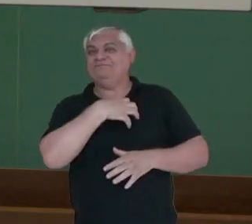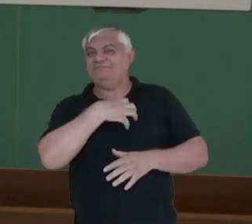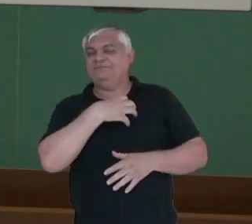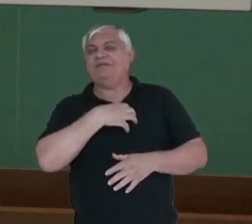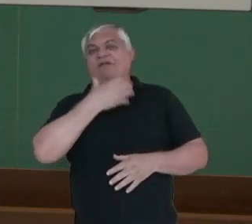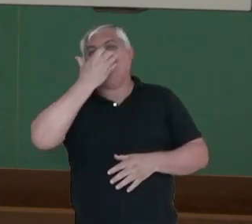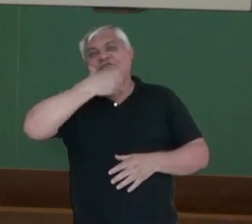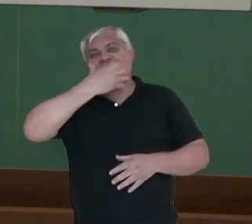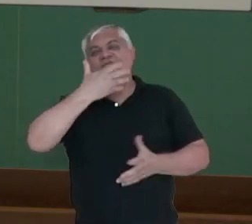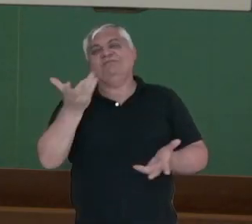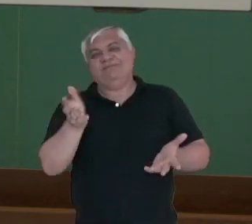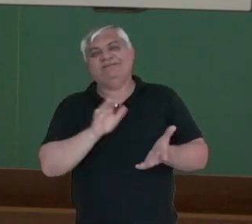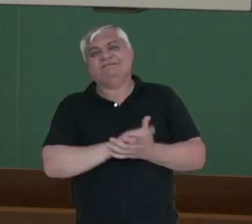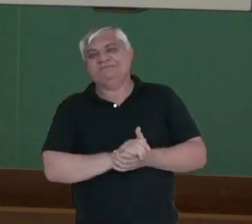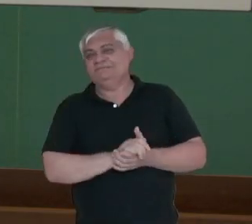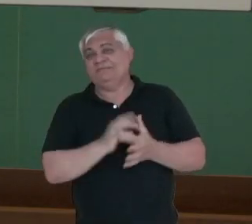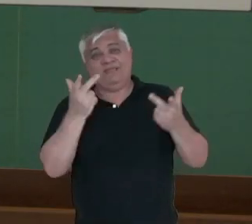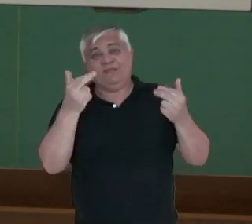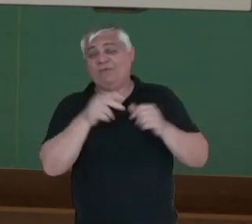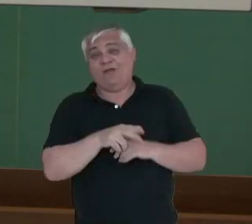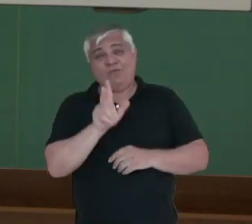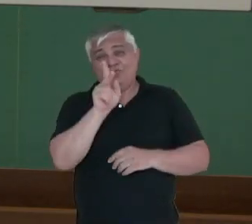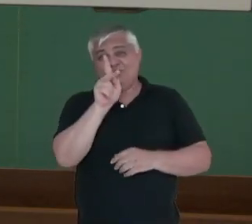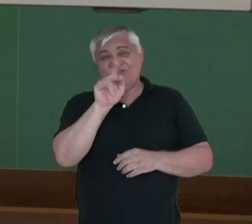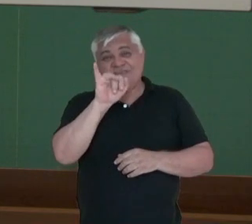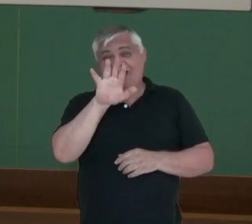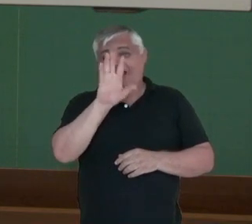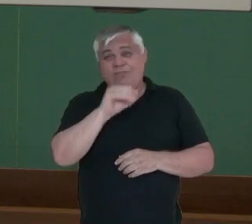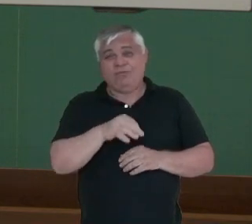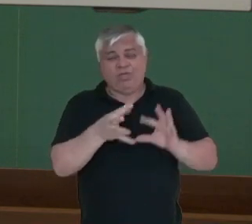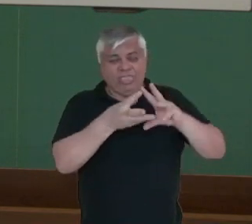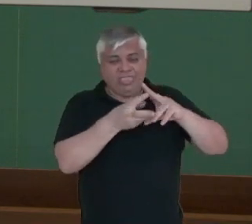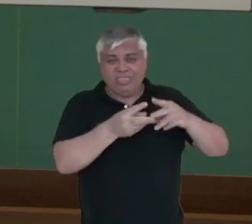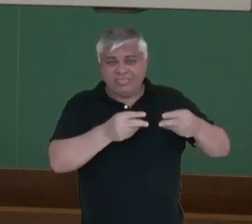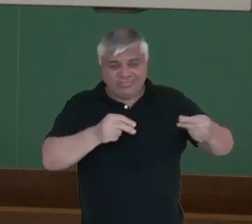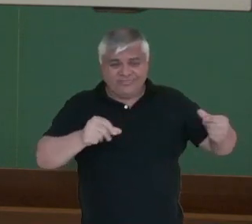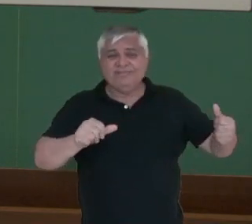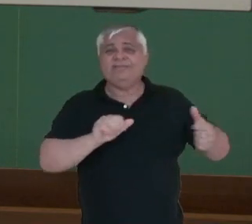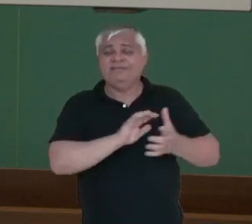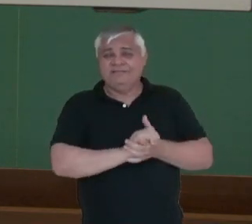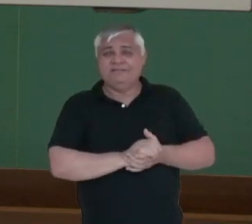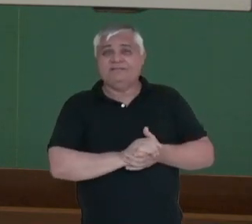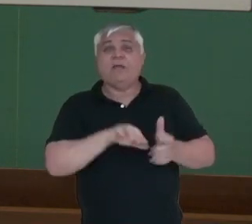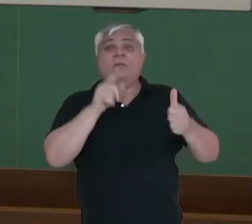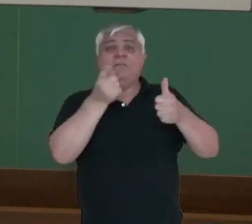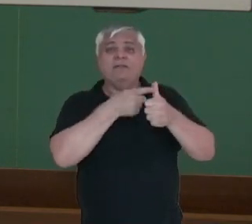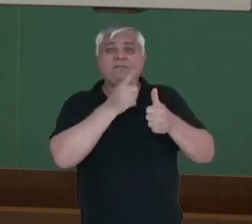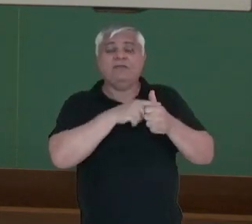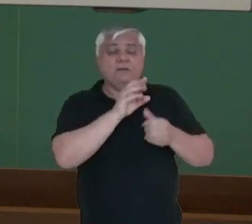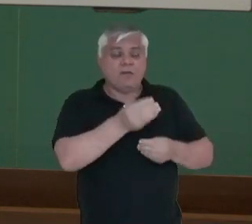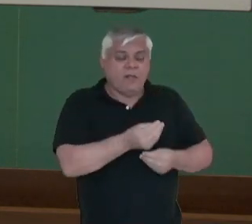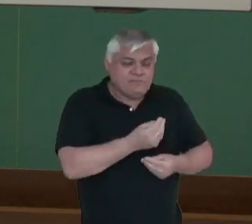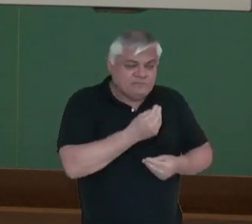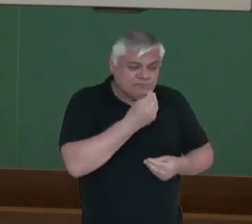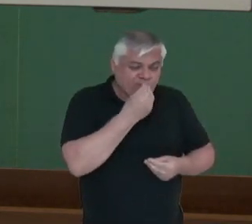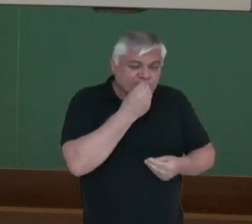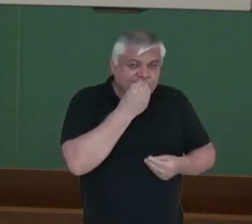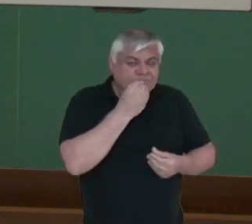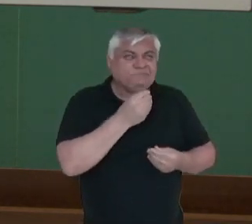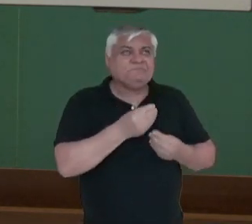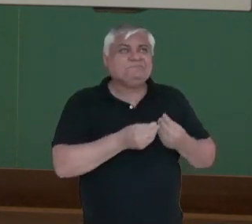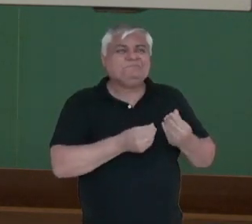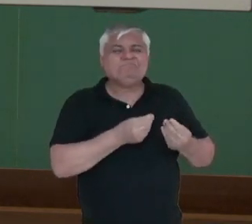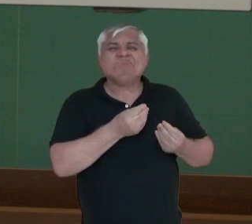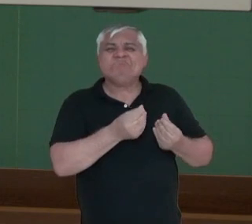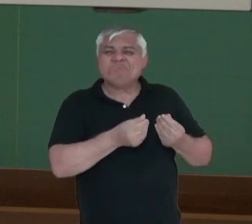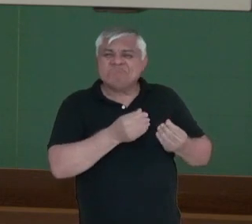exemplo ali que a gente usou com o quiabo, né? Então, eu preciso primeiro ter a experiência sensível, que ele vai chamar